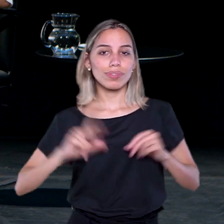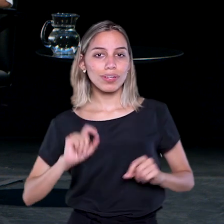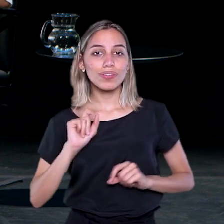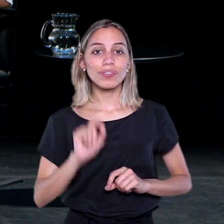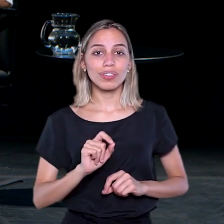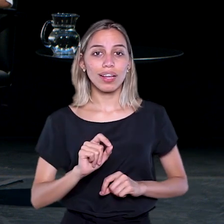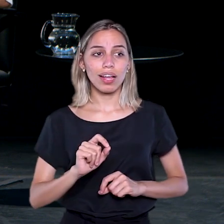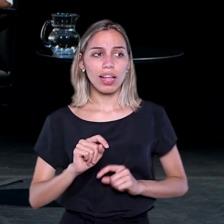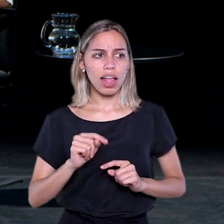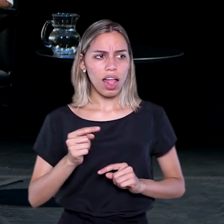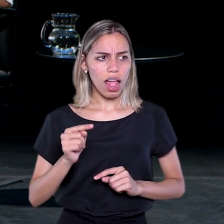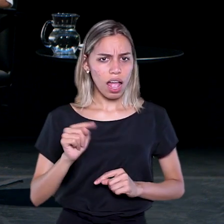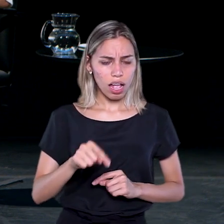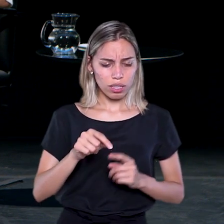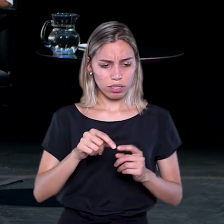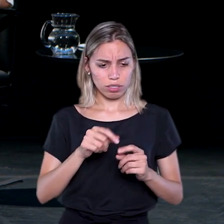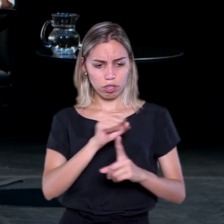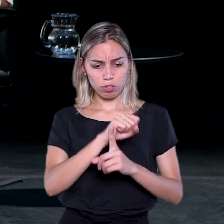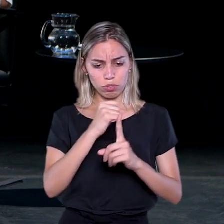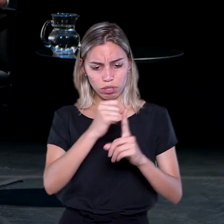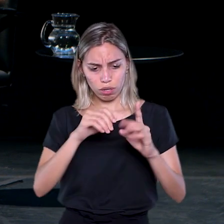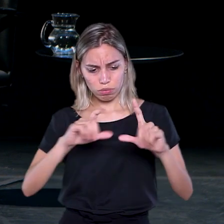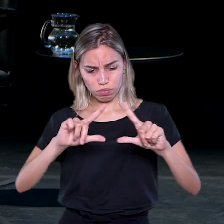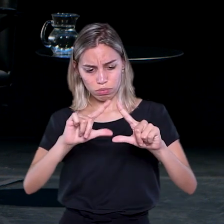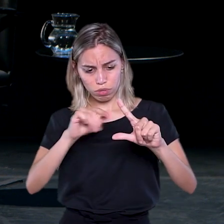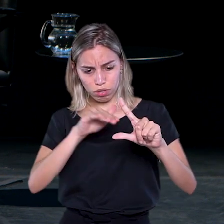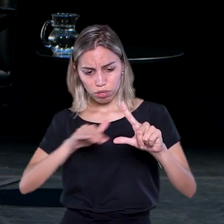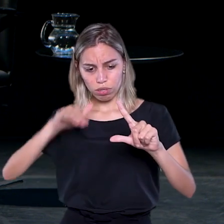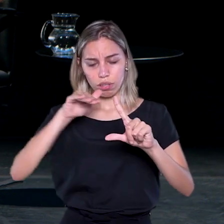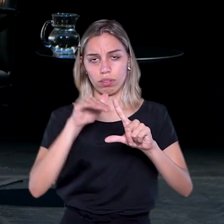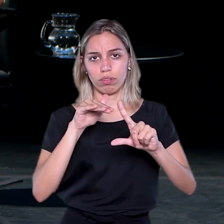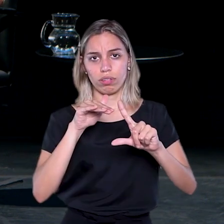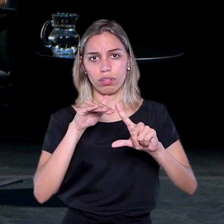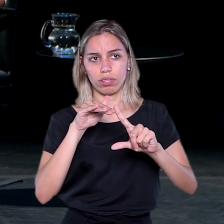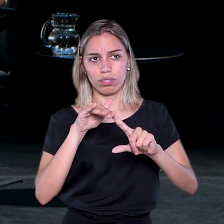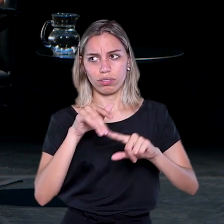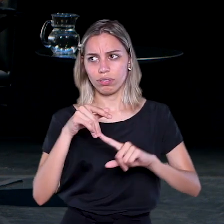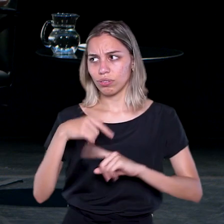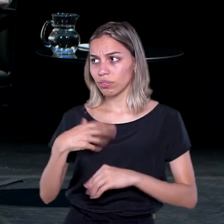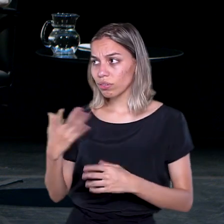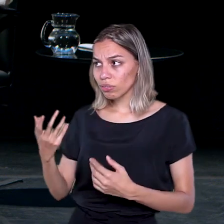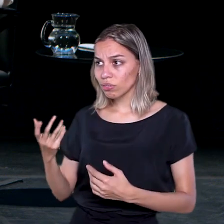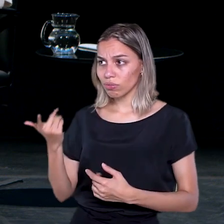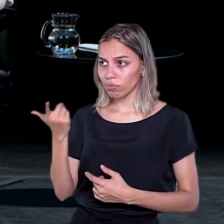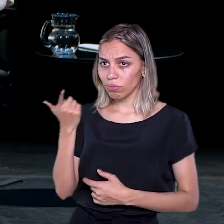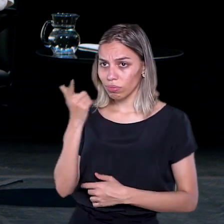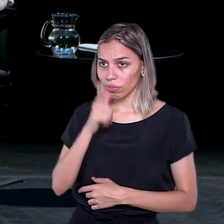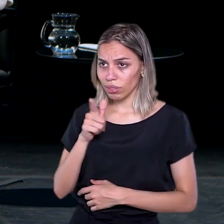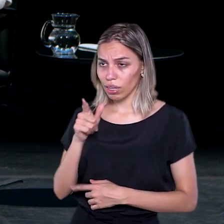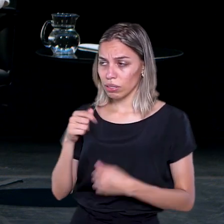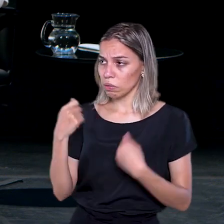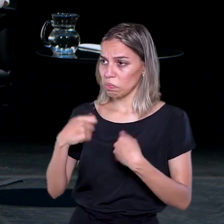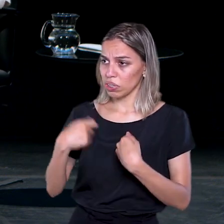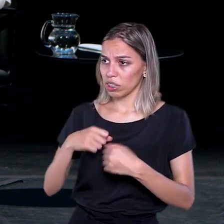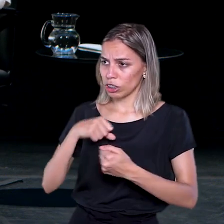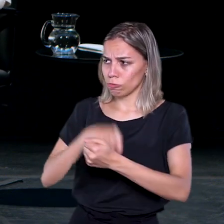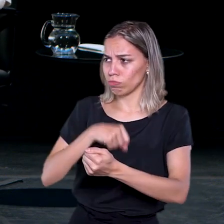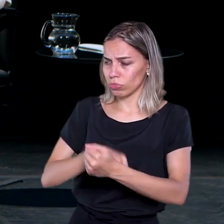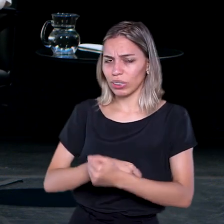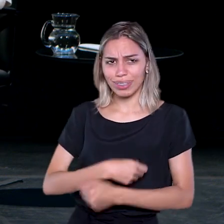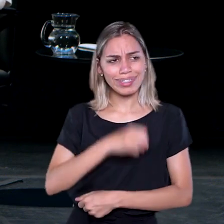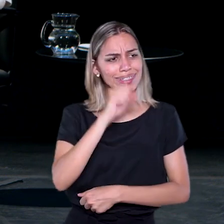escolha, é uma posição social de privilégio. Já adquirida e sem fazer força. Exatamente. Nenhuma. É importante entender que,